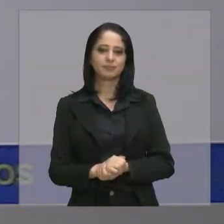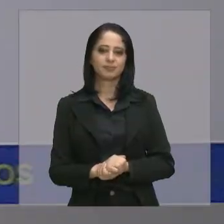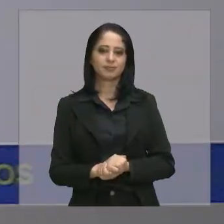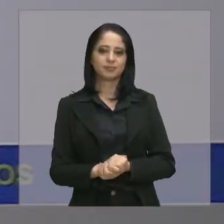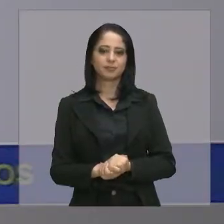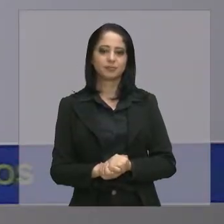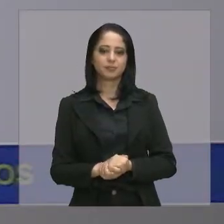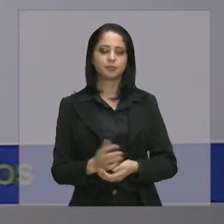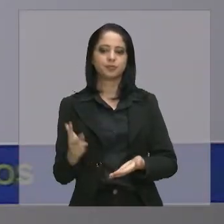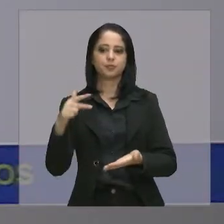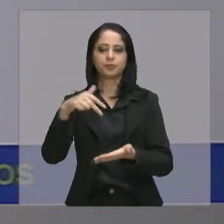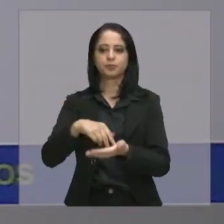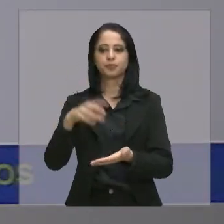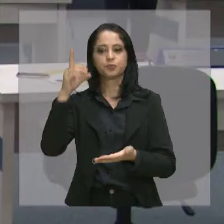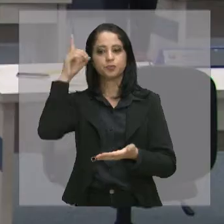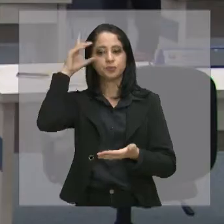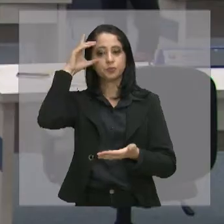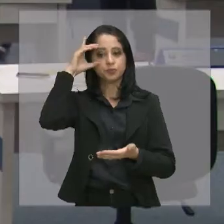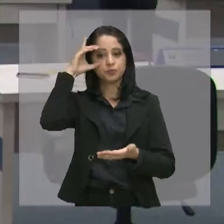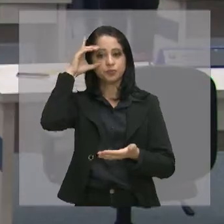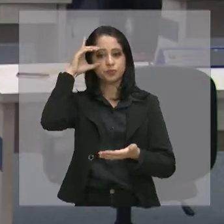Com a palavra, a vereadora Dulce Rita.